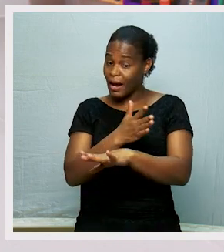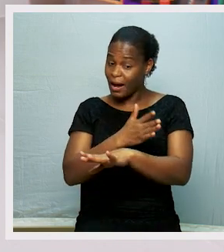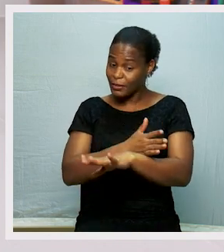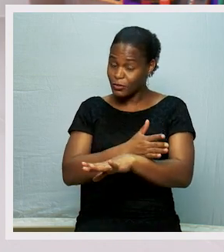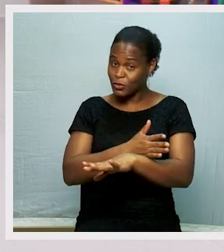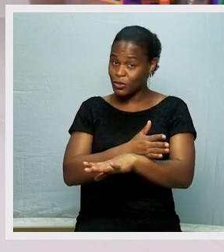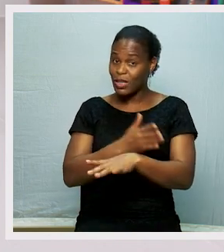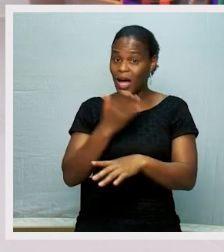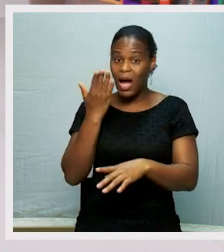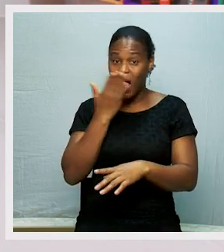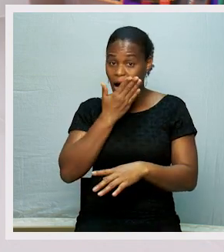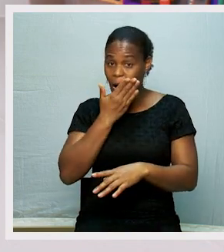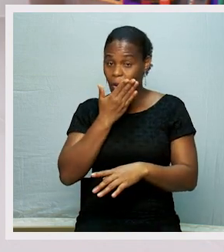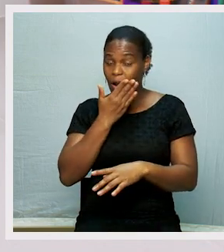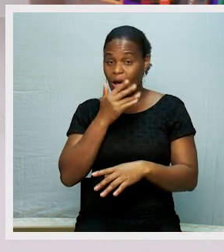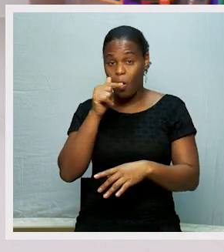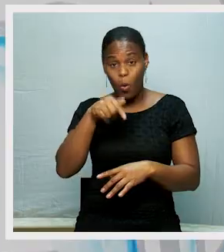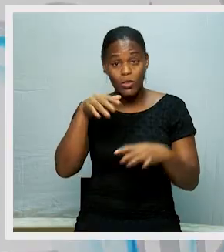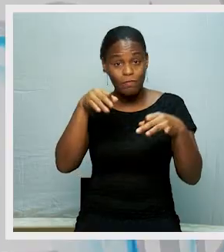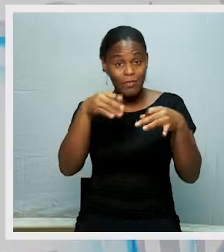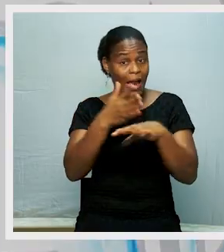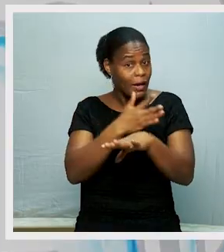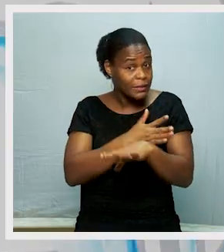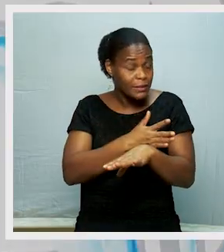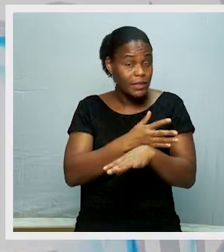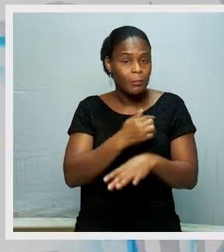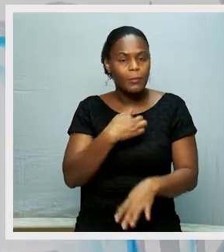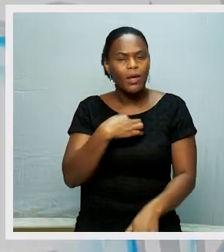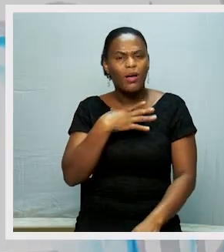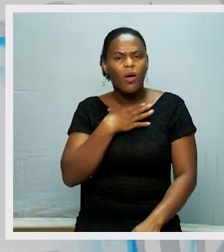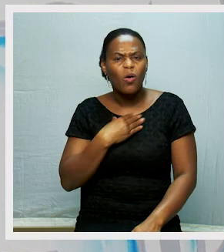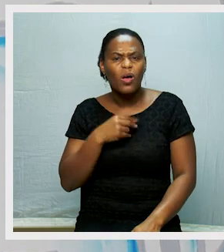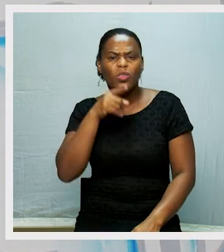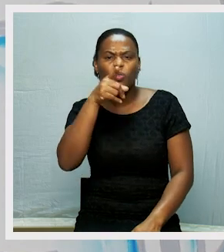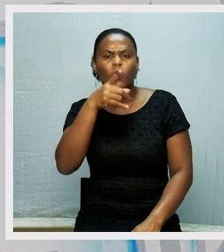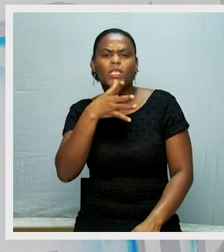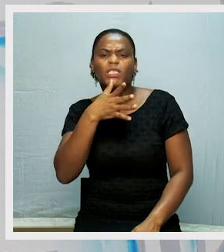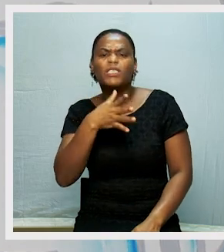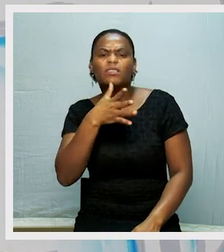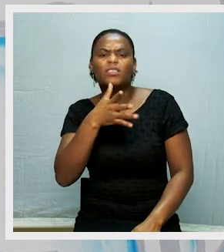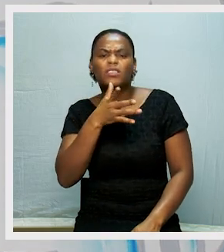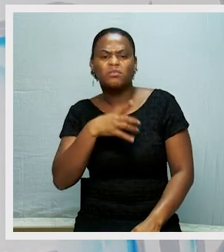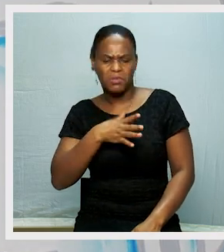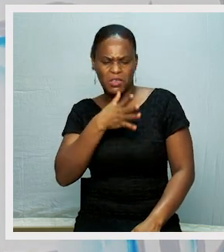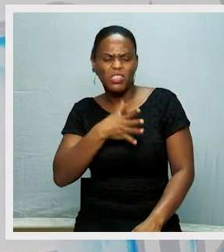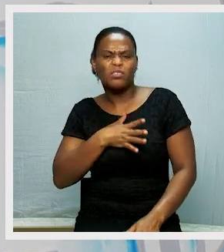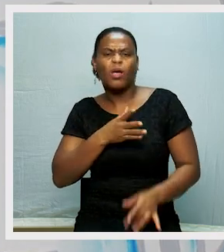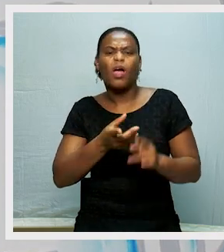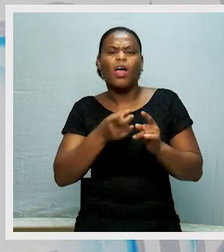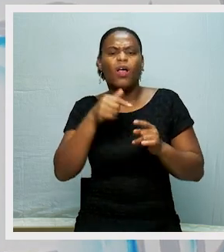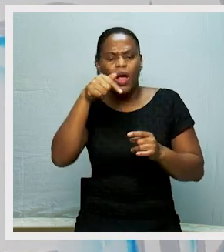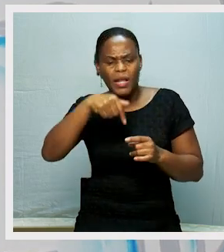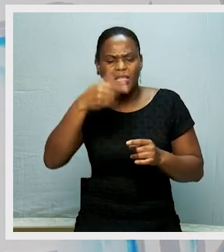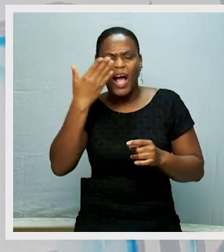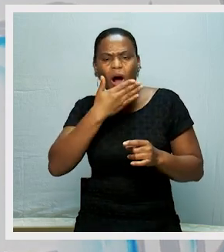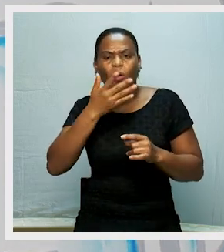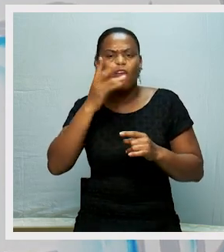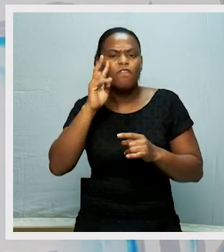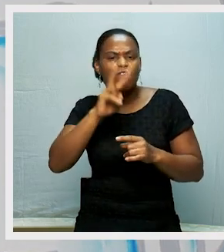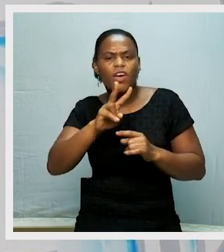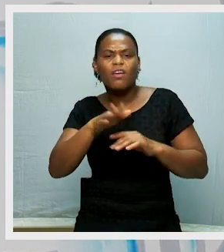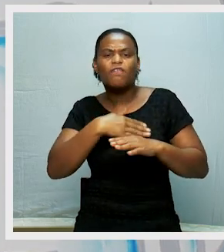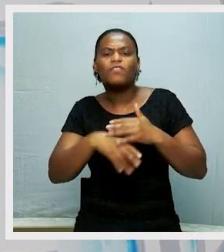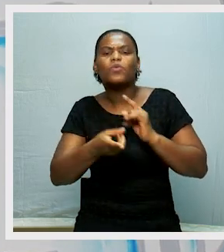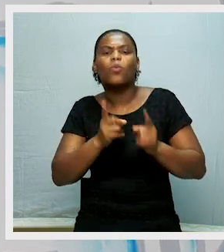Antes de fecharmos a aula de hoje, eu gostaria que me dissessem o que é que vimos nesta